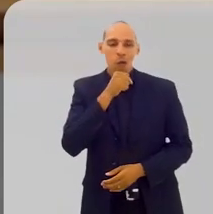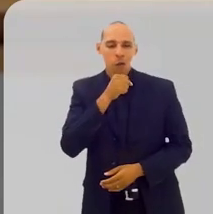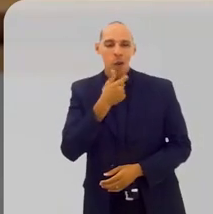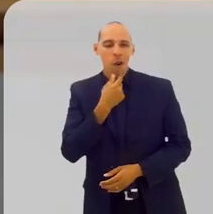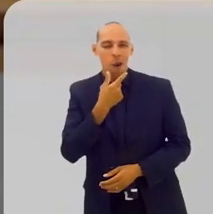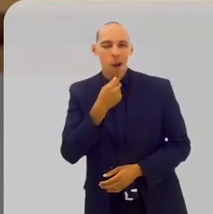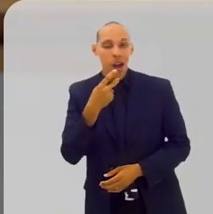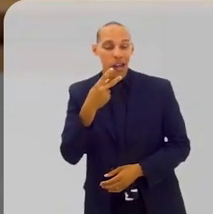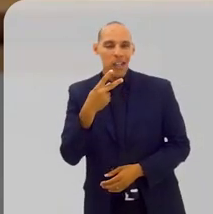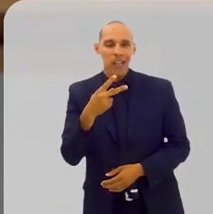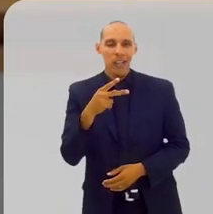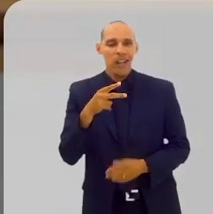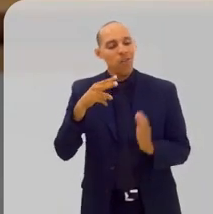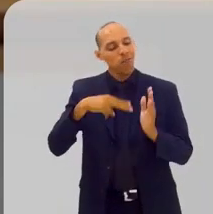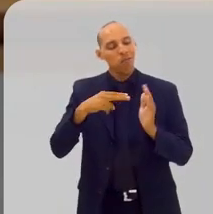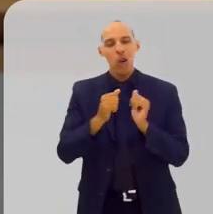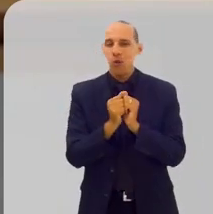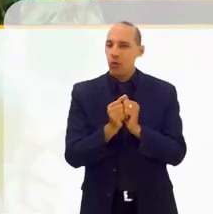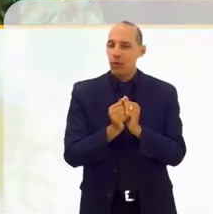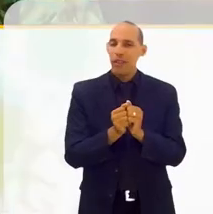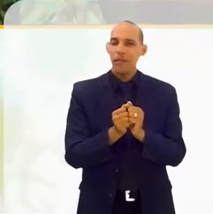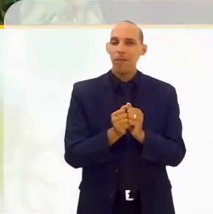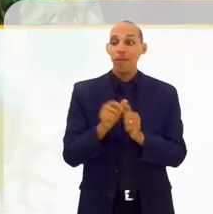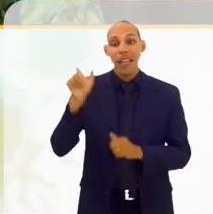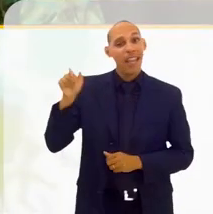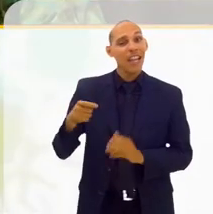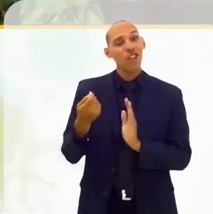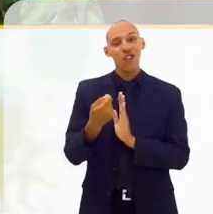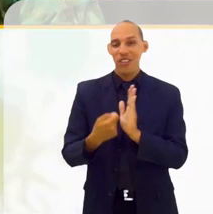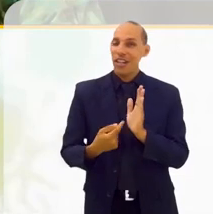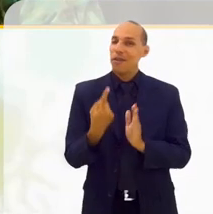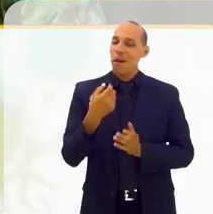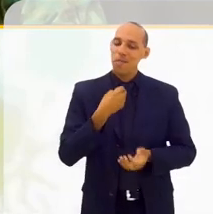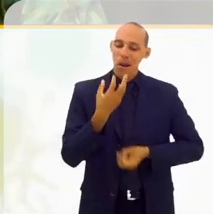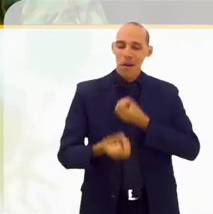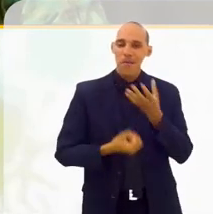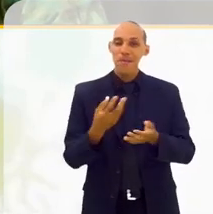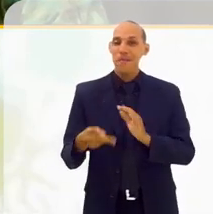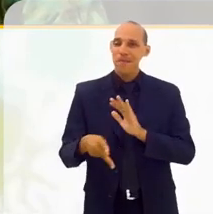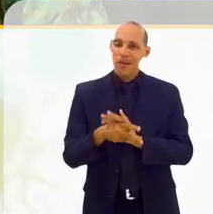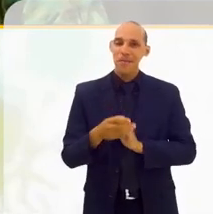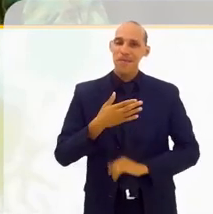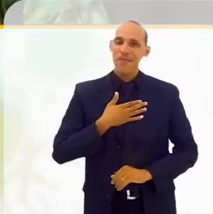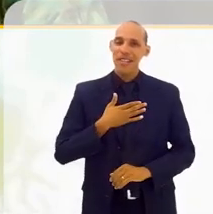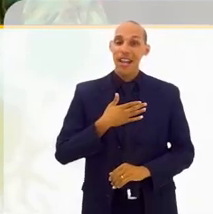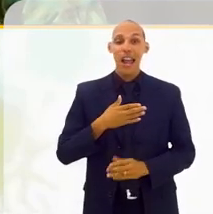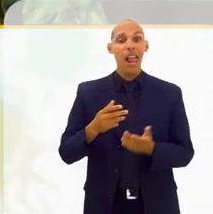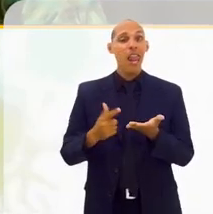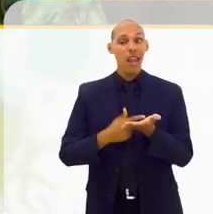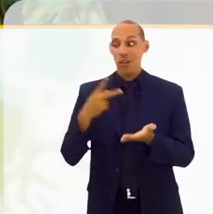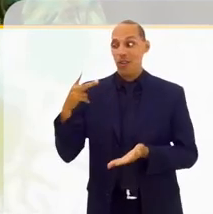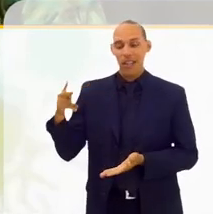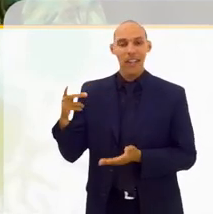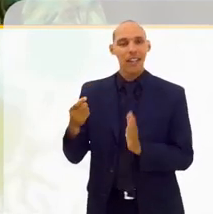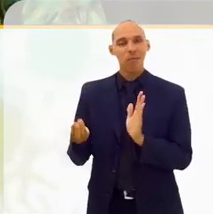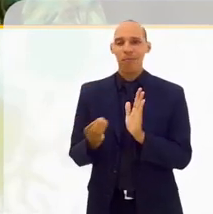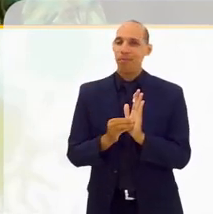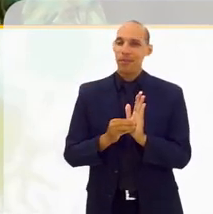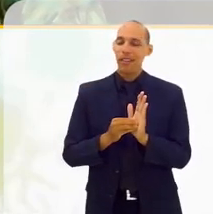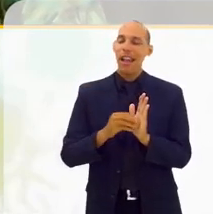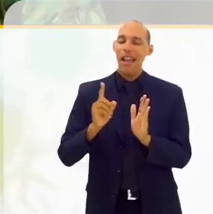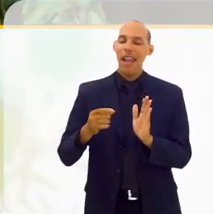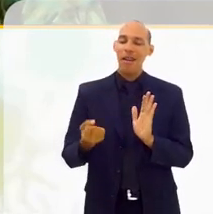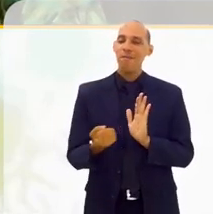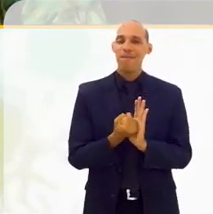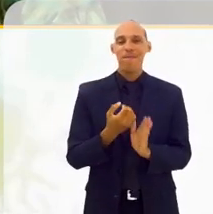lido para você ele escreveu um poema para mim também tá num dos livros dele eu acho que